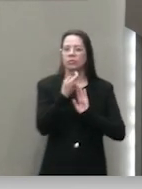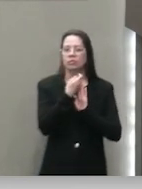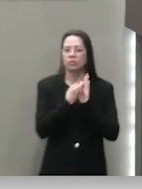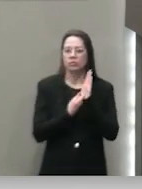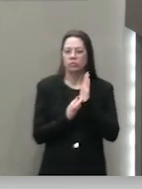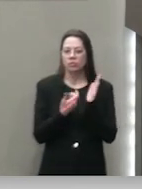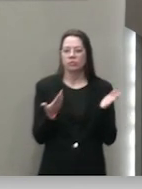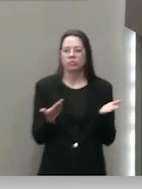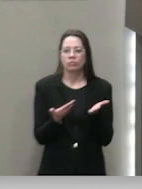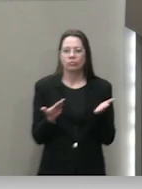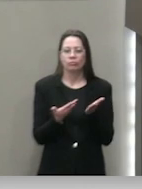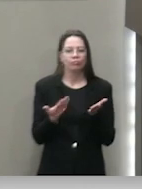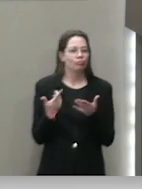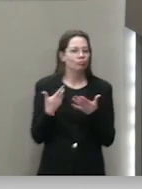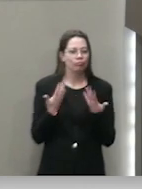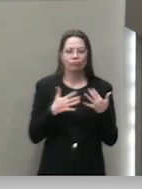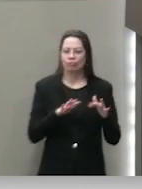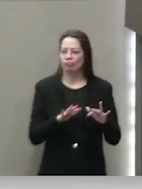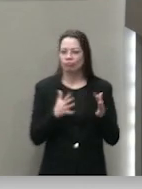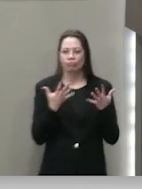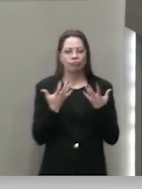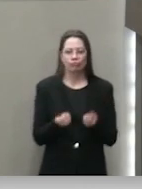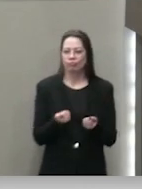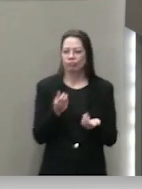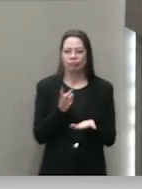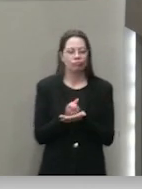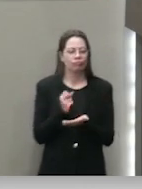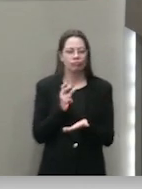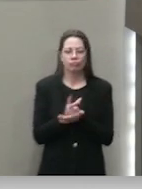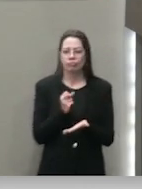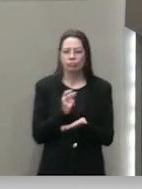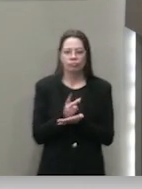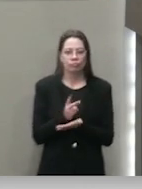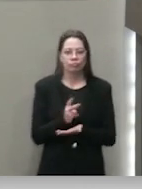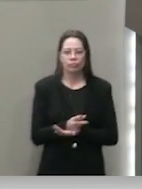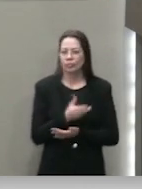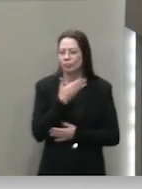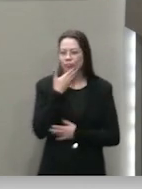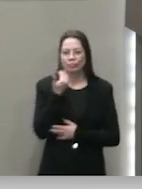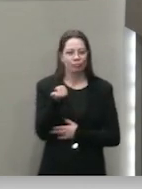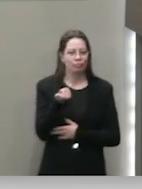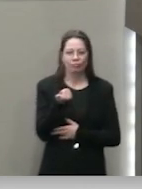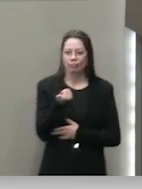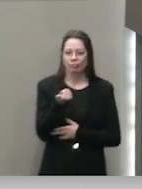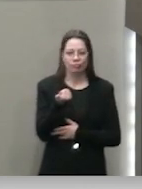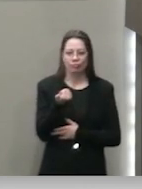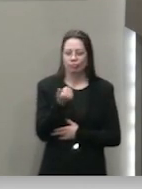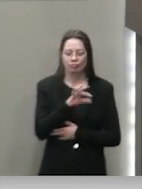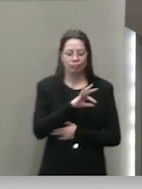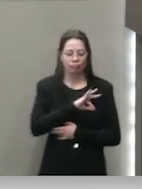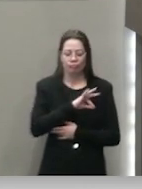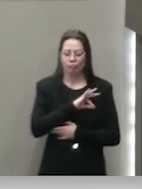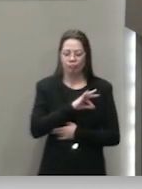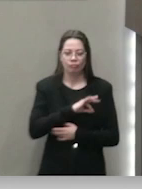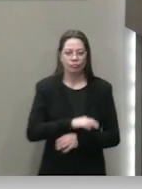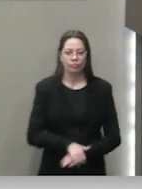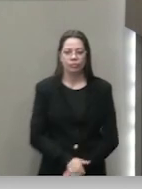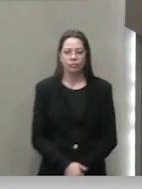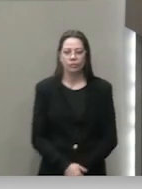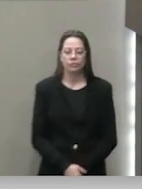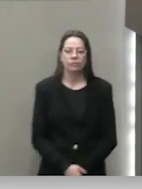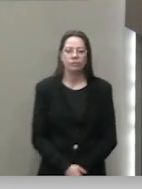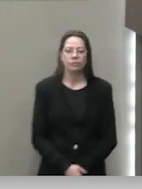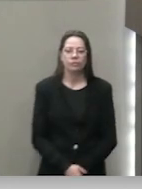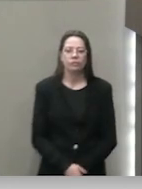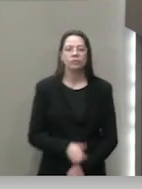município e não assumiu. Não assumiu, porque não valia a pena financeiramente. Eu